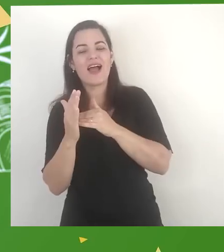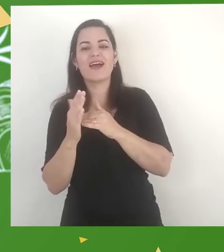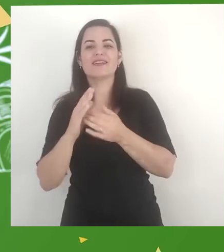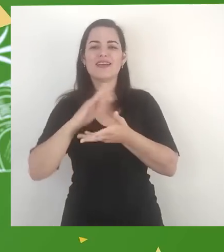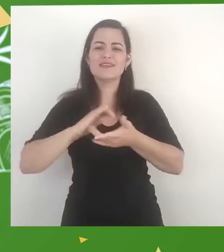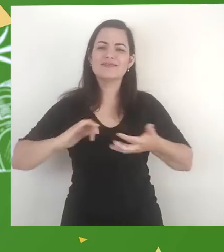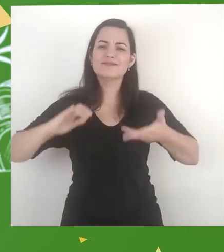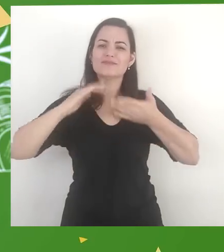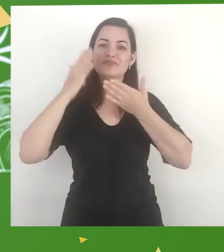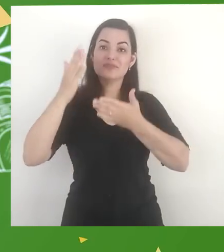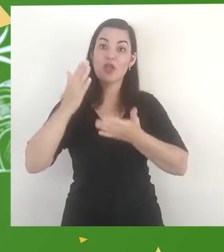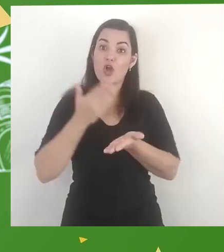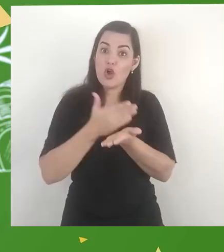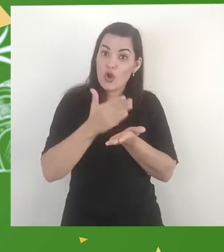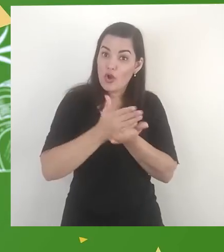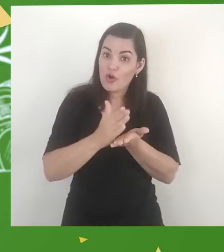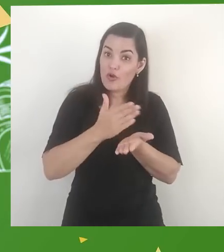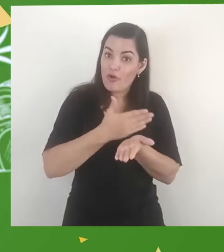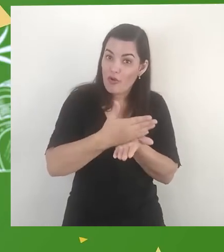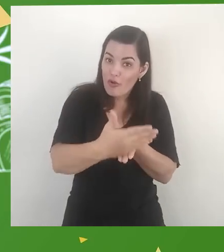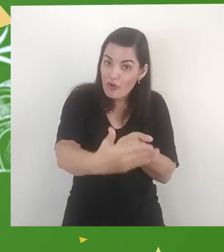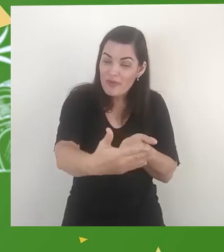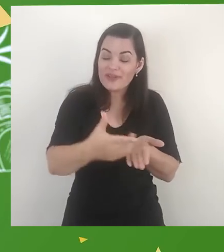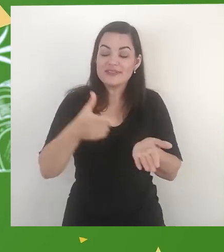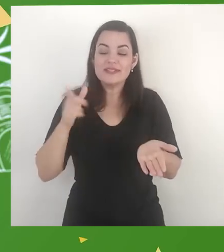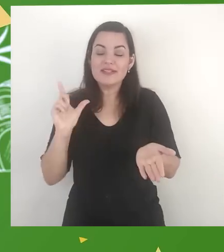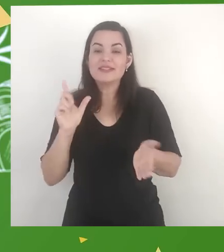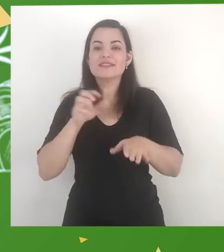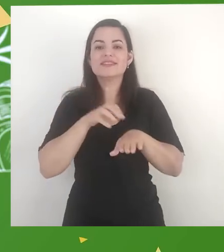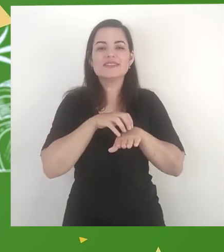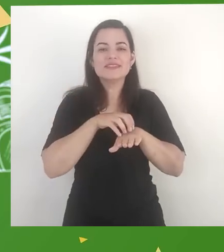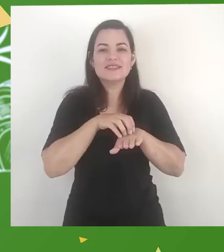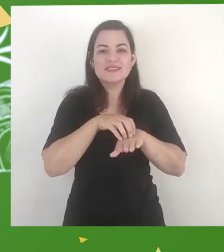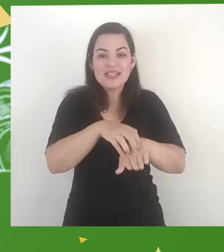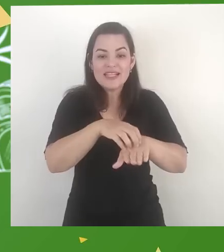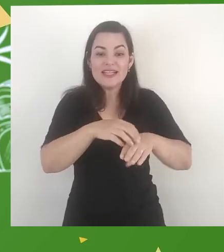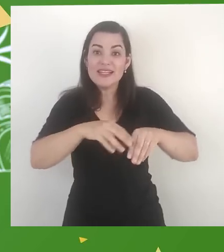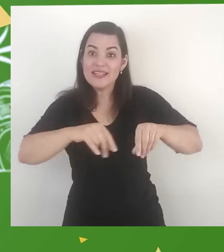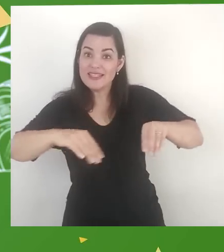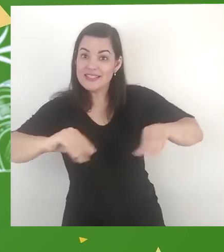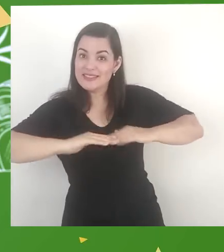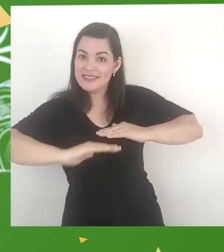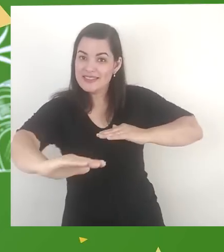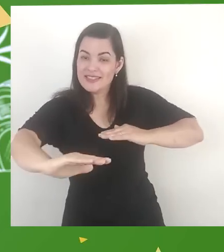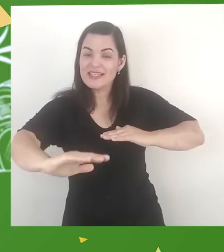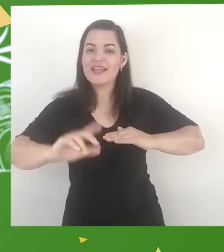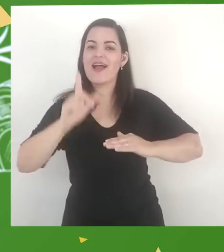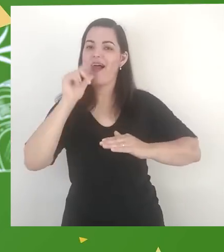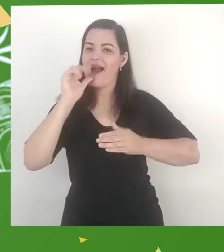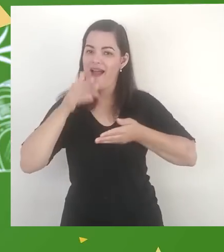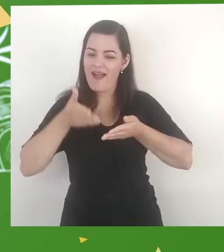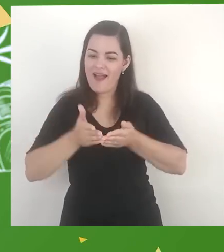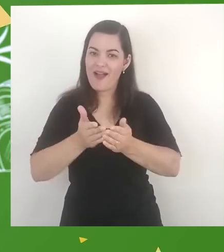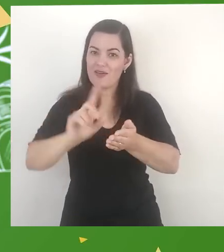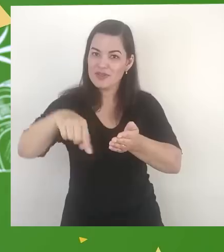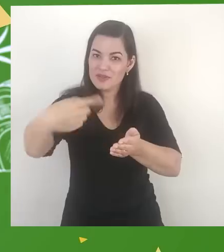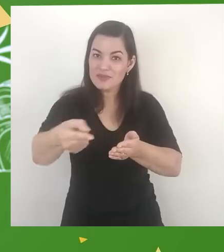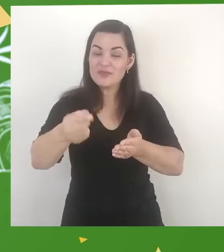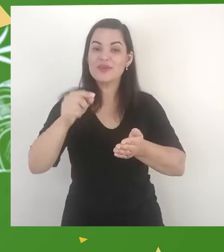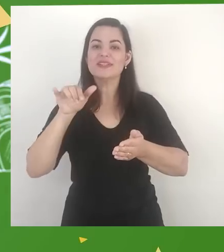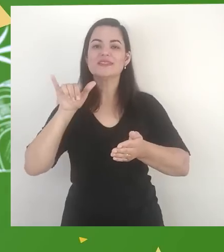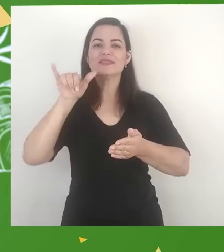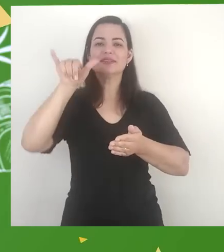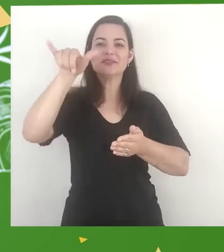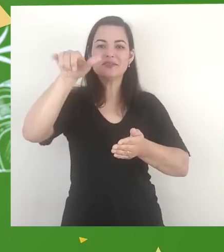passando do meio de transporte terrestre pelos aquaviários e chegando nos transportes aéreos.